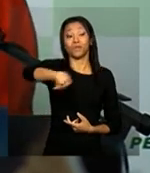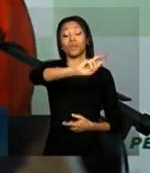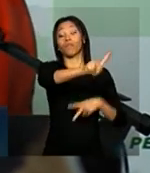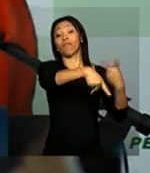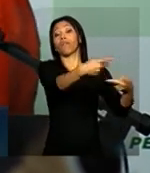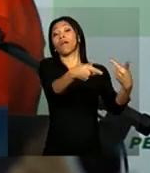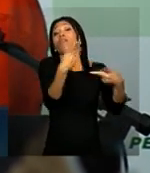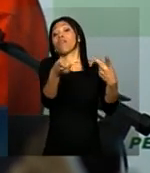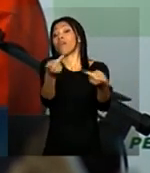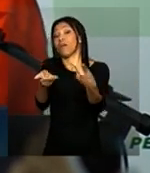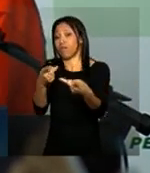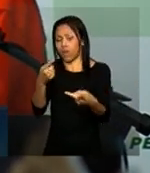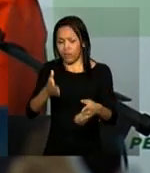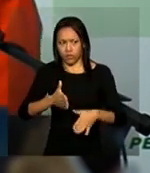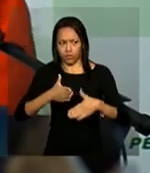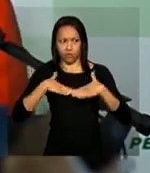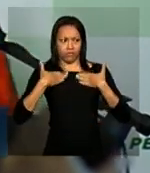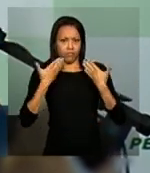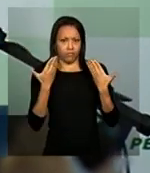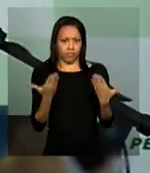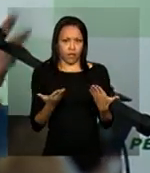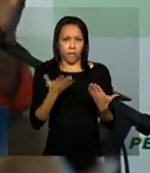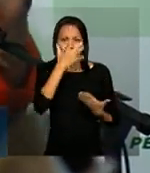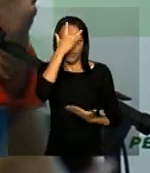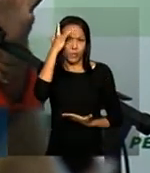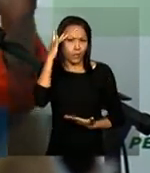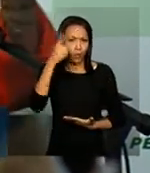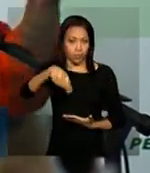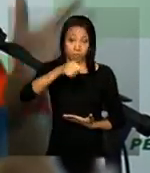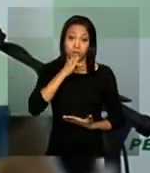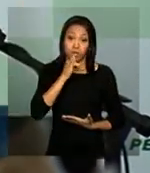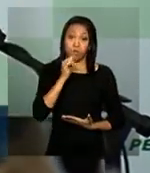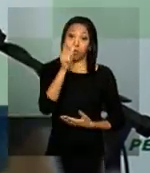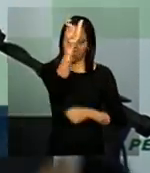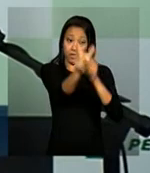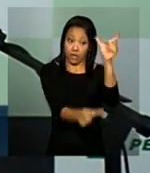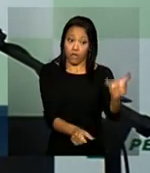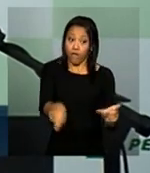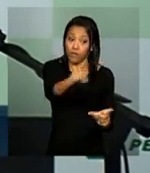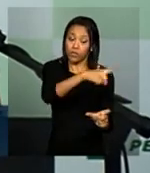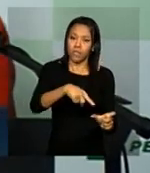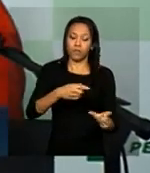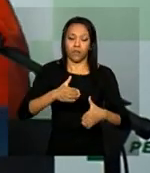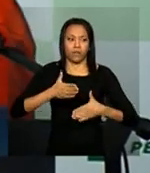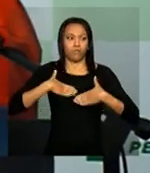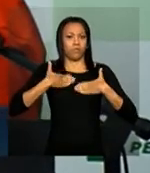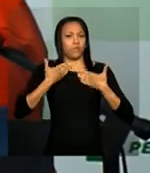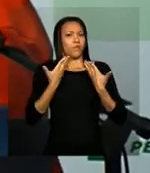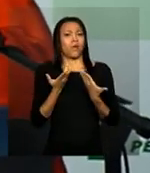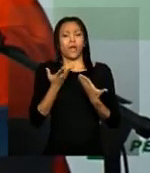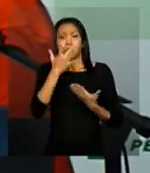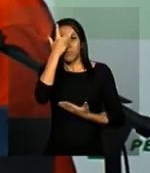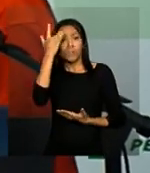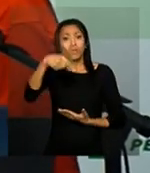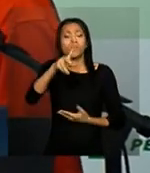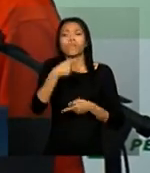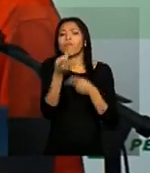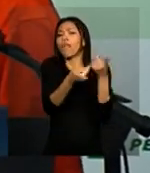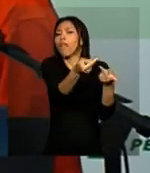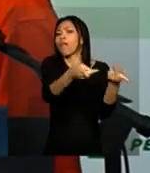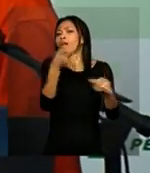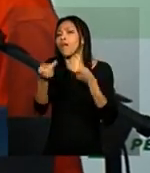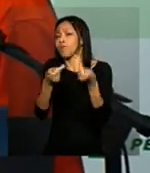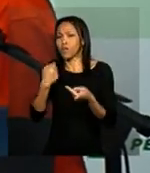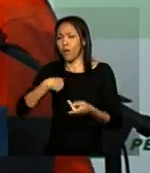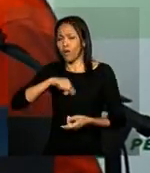a gente se surpreende, trabalhadores metalúrgicos, por exemplo, devem se surpreender. Diziam que a gente não